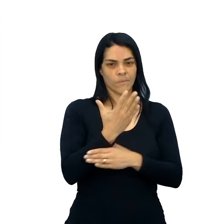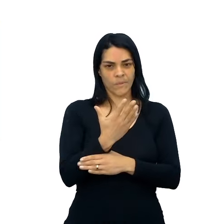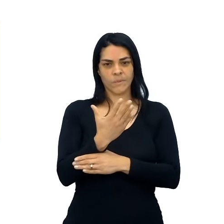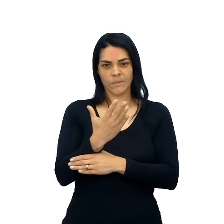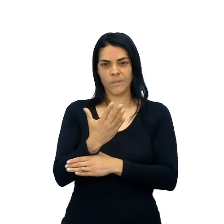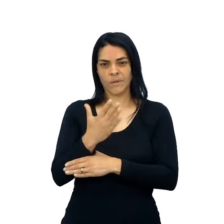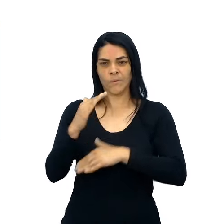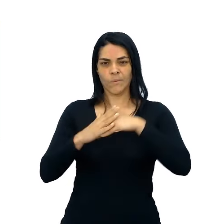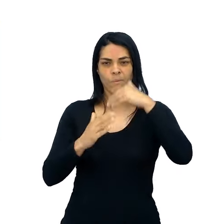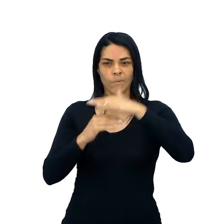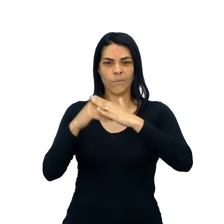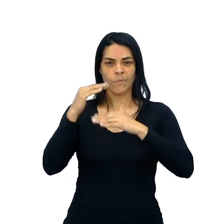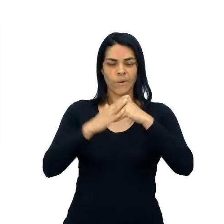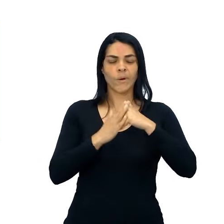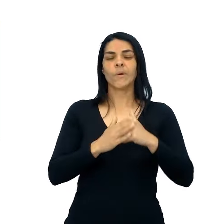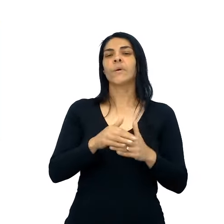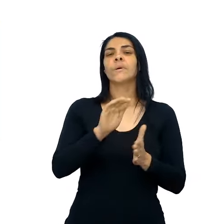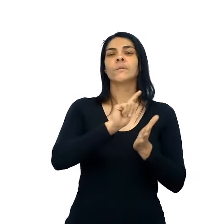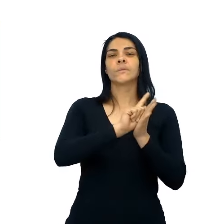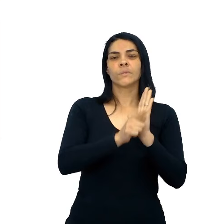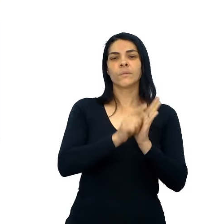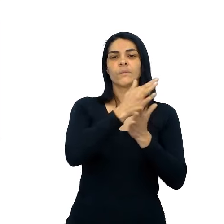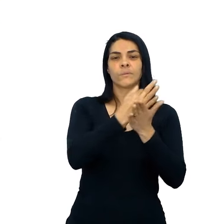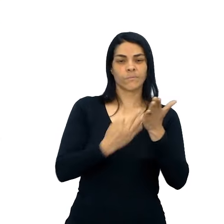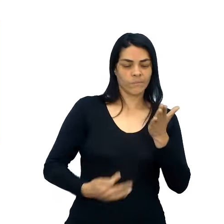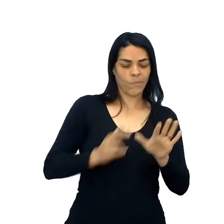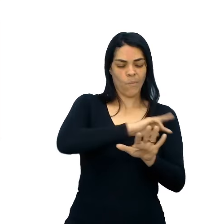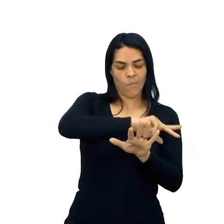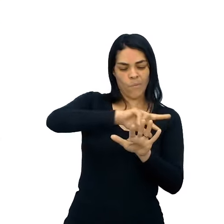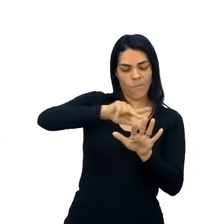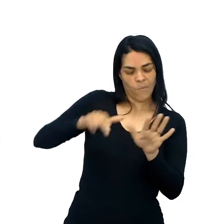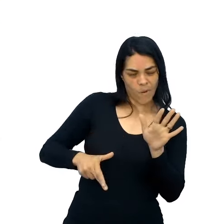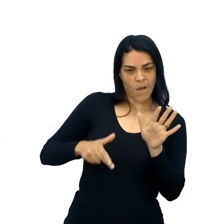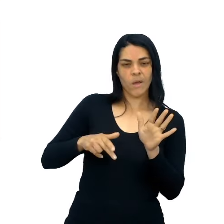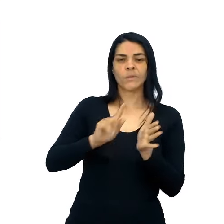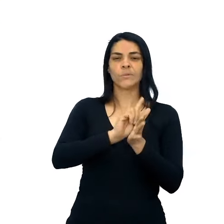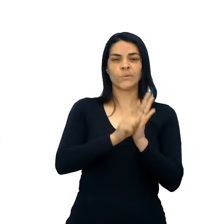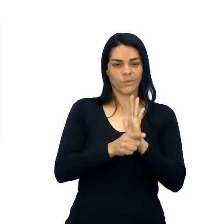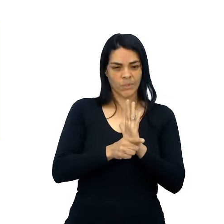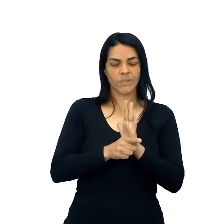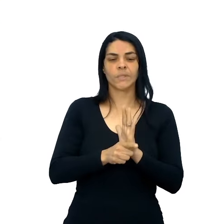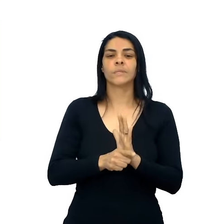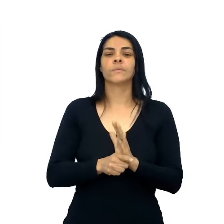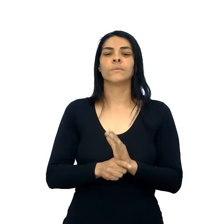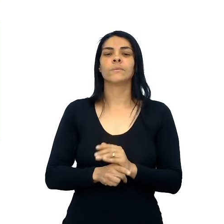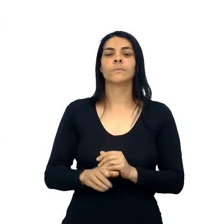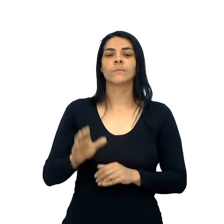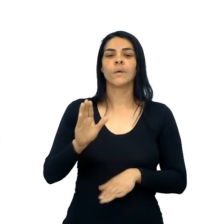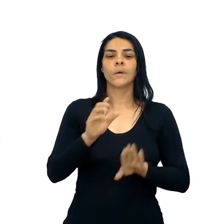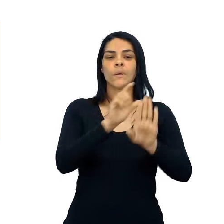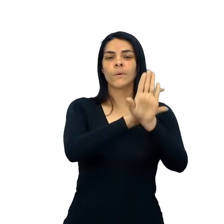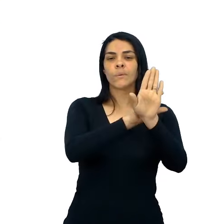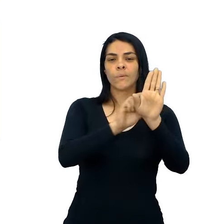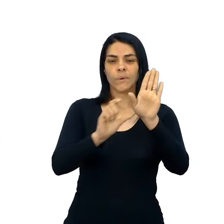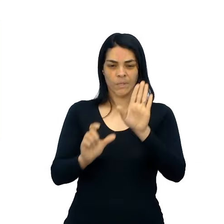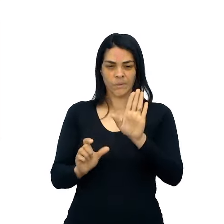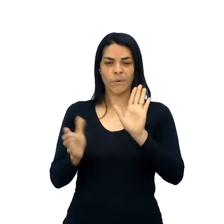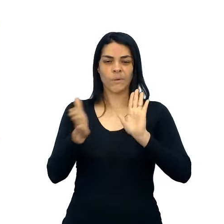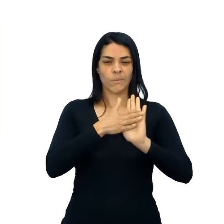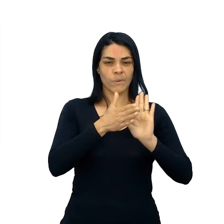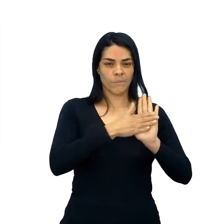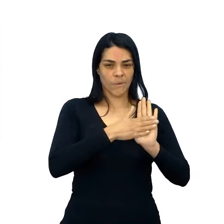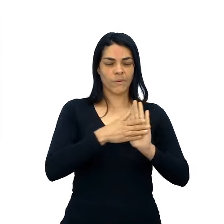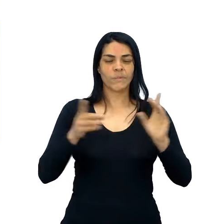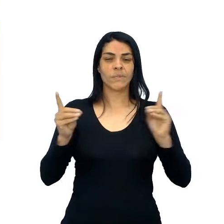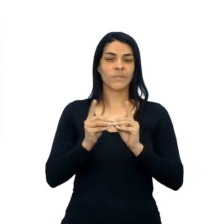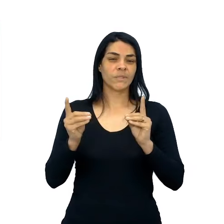e aprendizagem de textos de diversos gêneros. Esses autores colocam essa proposta didática em seus estudos